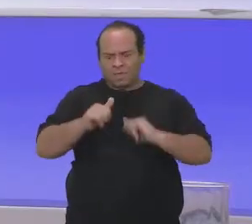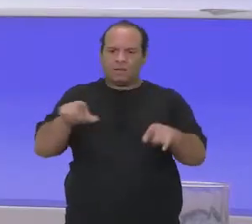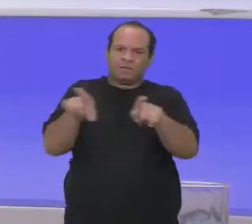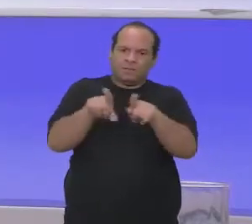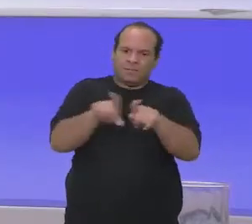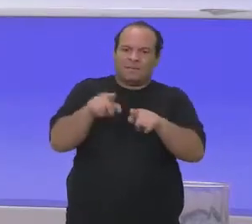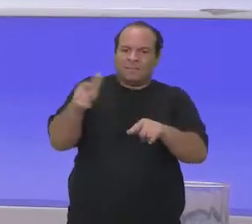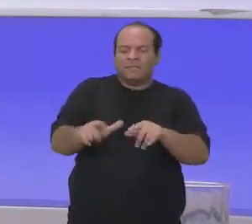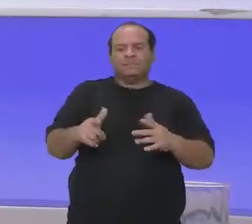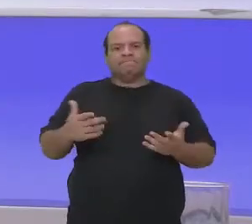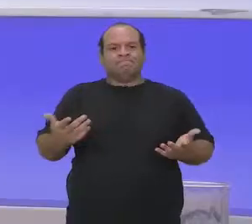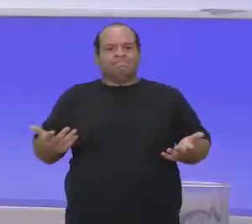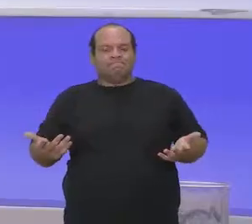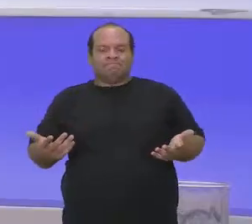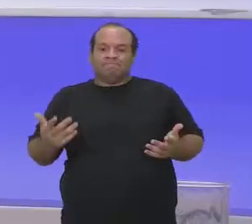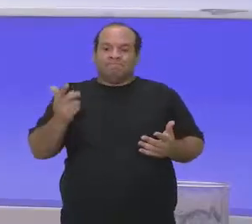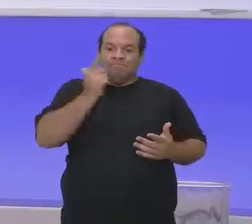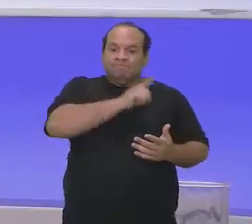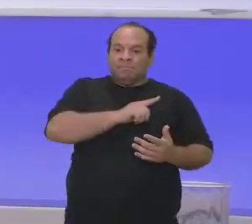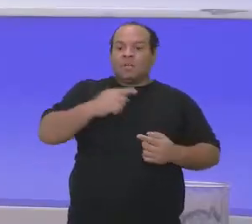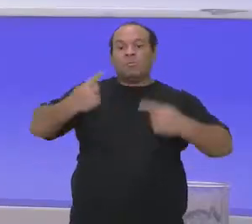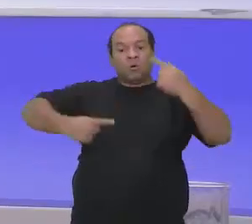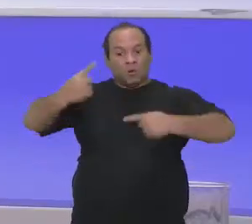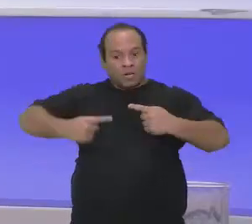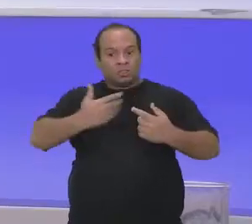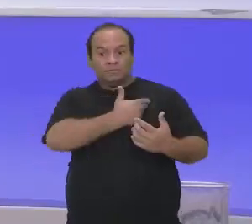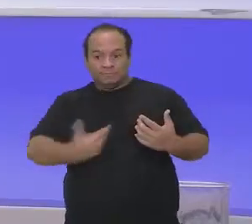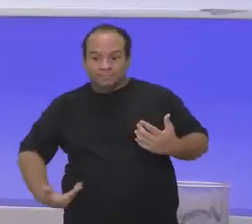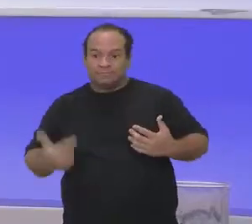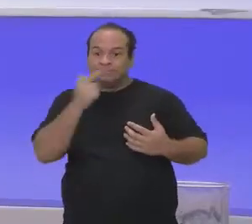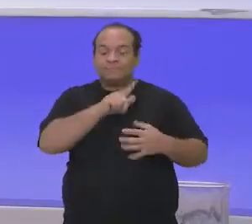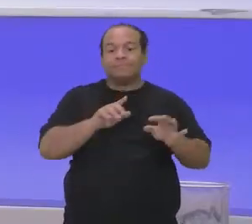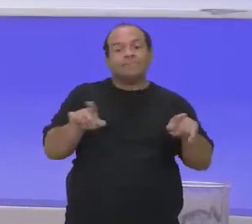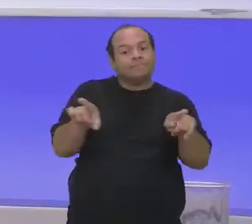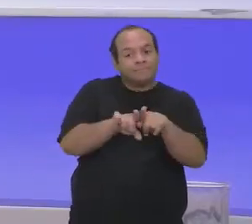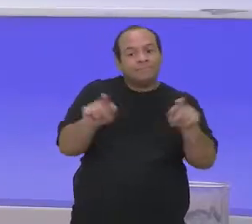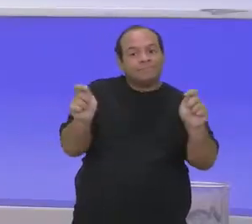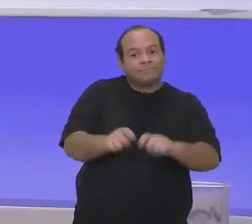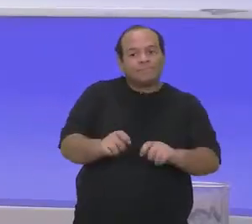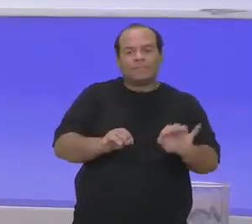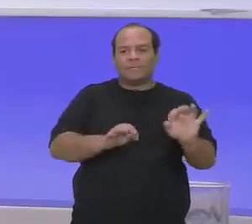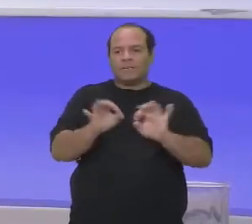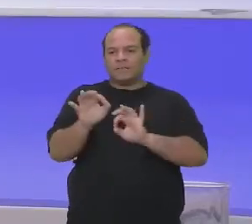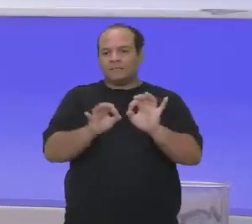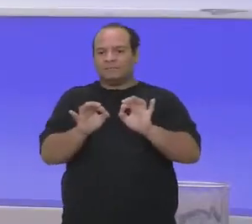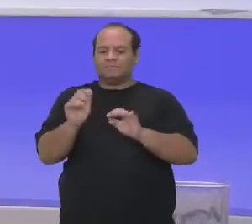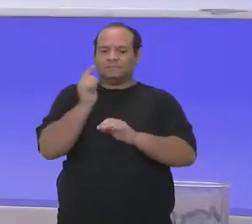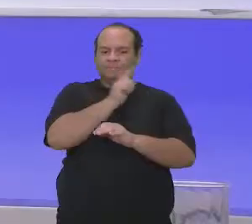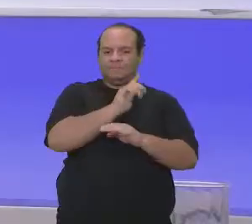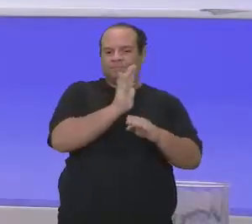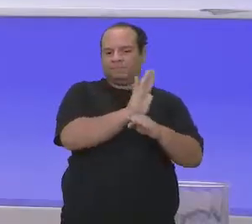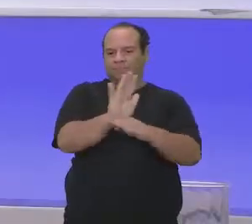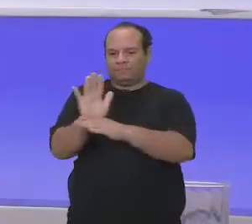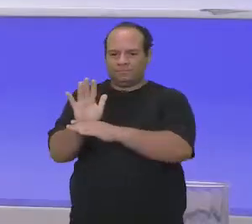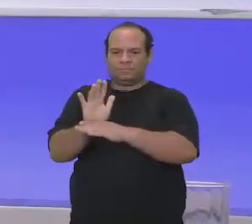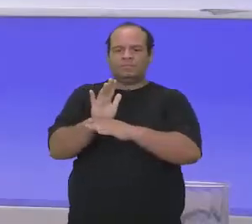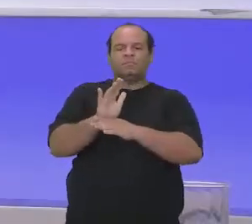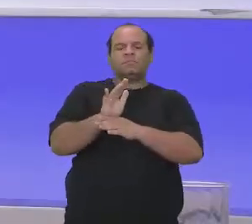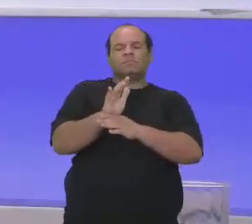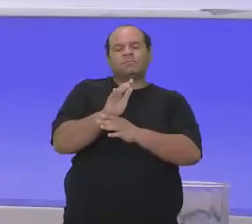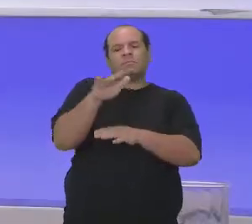Então, através de políticas públicas também, a gente consegue buscar incentivos para baratear